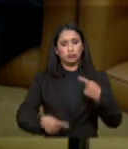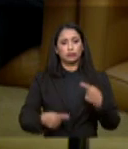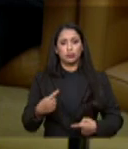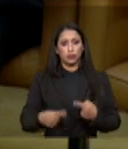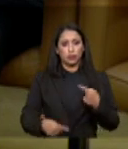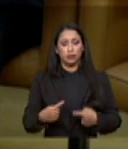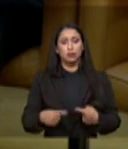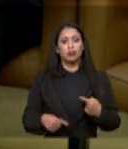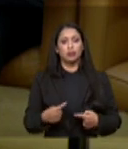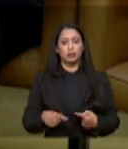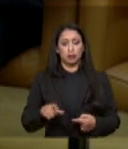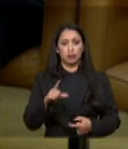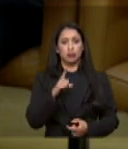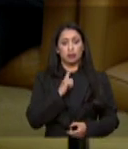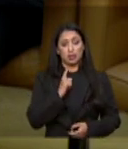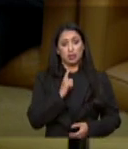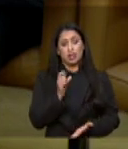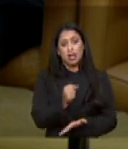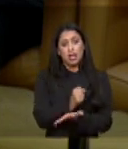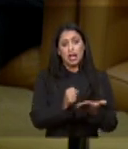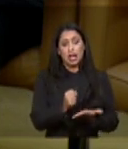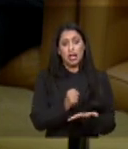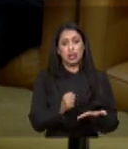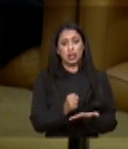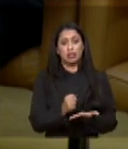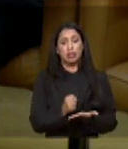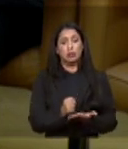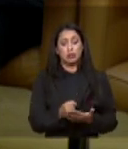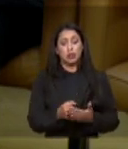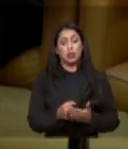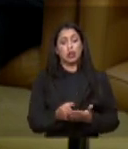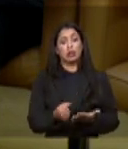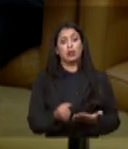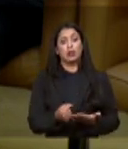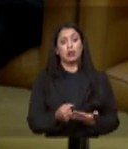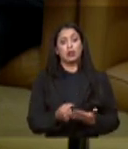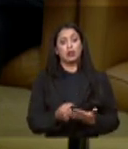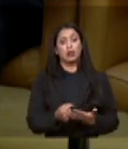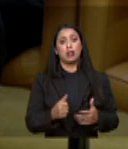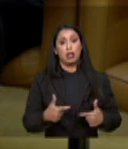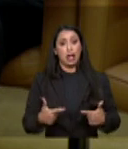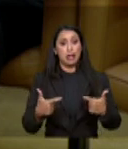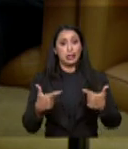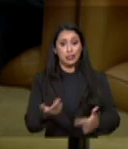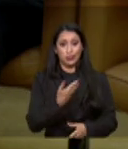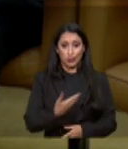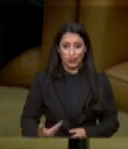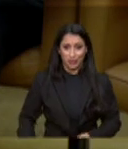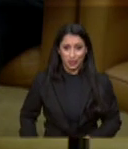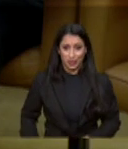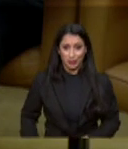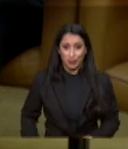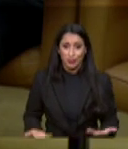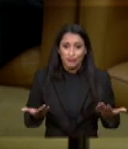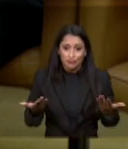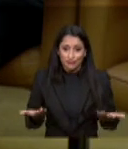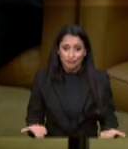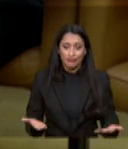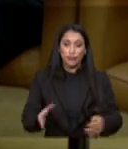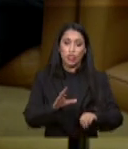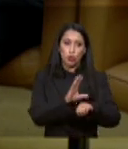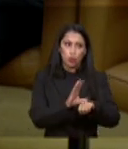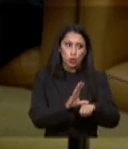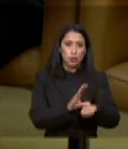nacional do meio ambiente está fundada na ação governamental. assim quer a Constituição Federal.